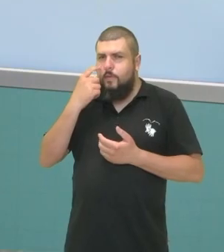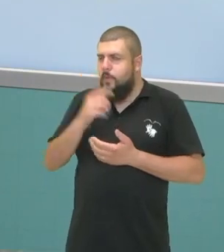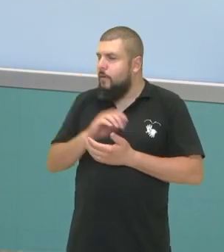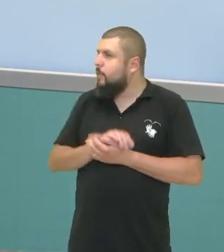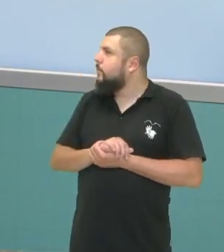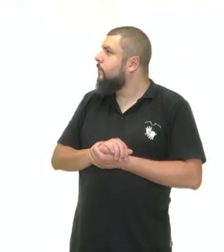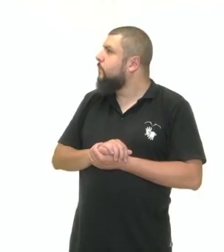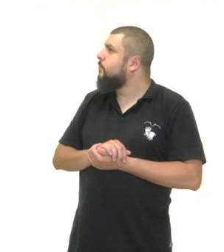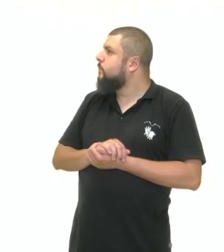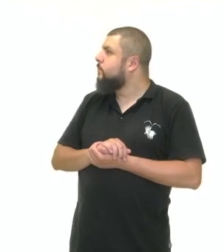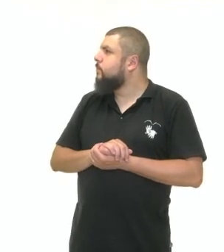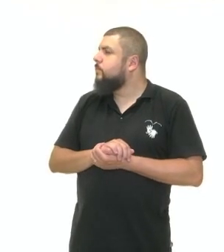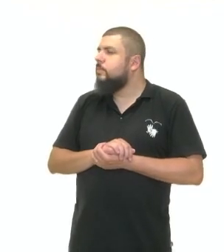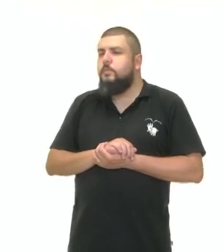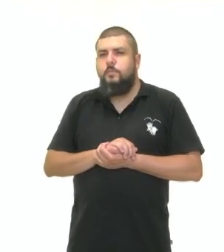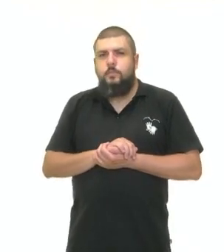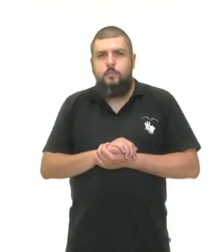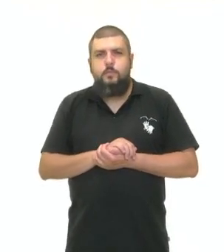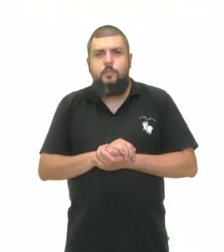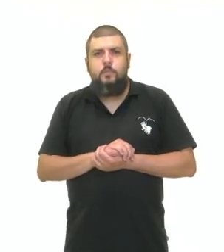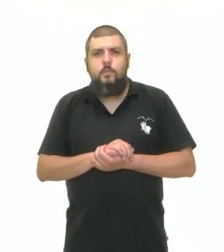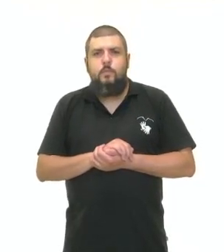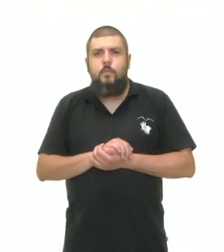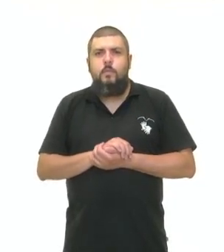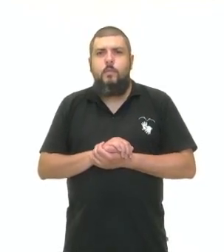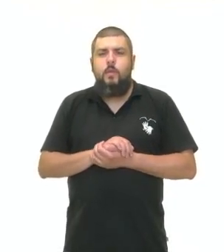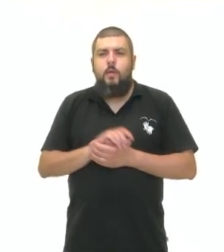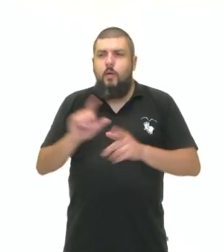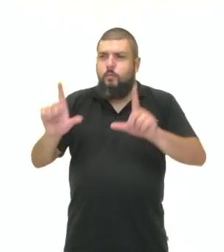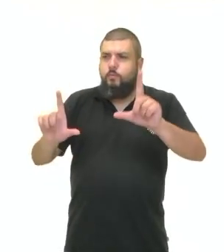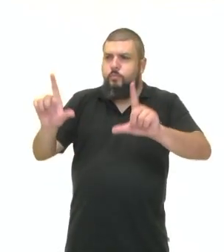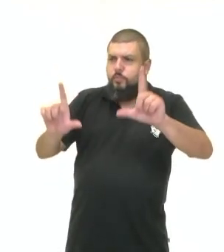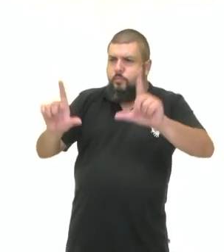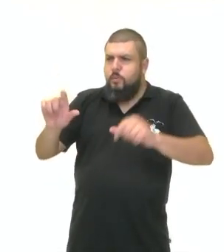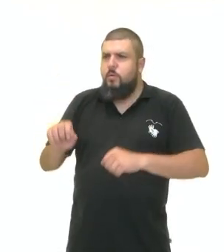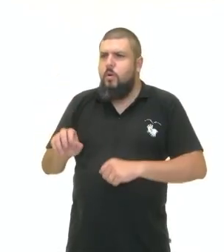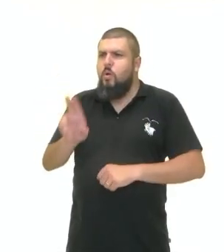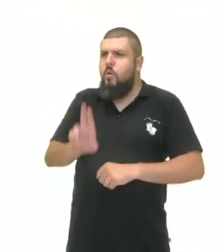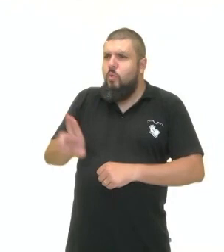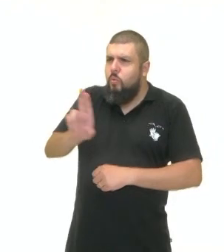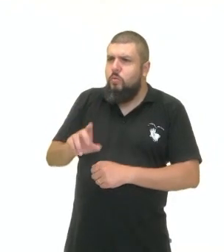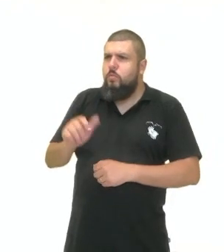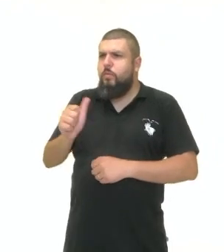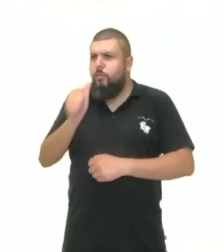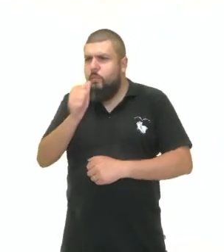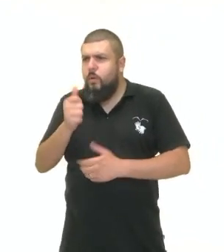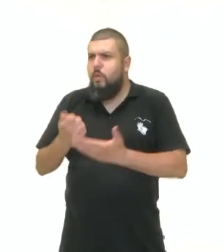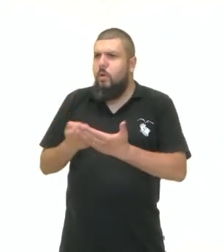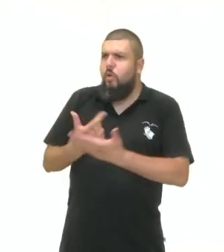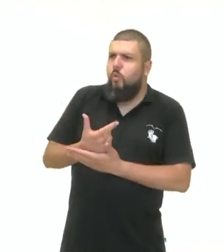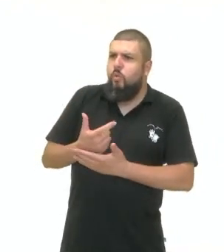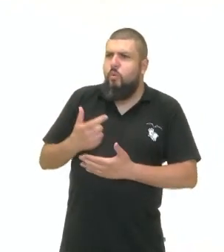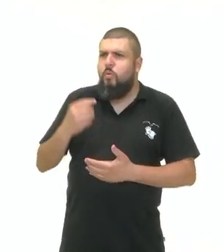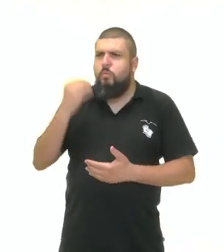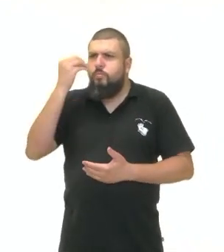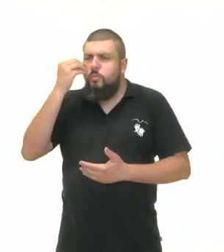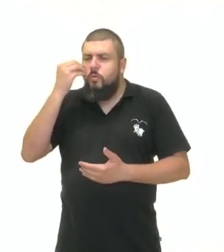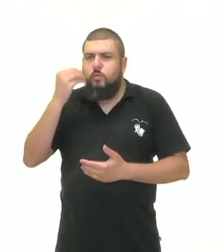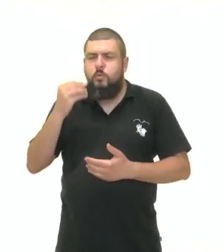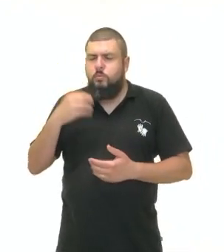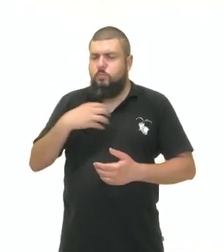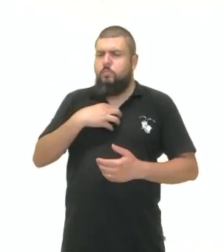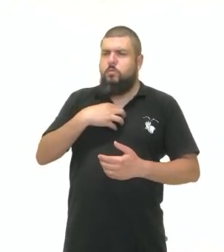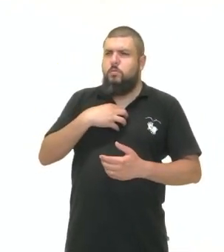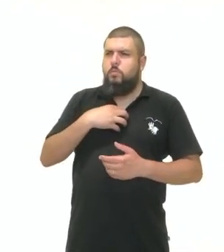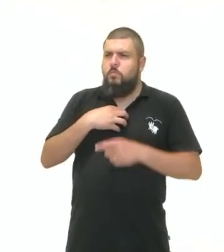Ela vai colocar ali, ó, use, ela está vendo a TV, use, compre, beba, coma, prove. Ela se indigna. Ei, o que eles pensam que